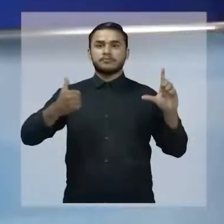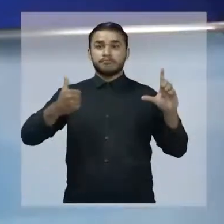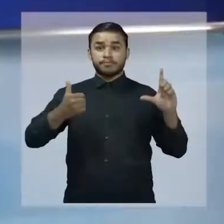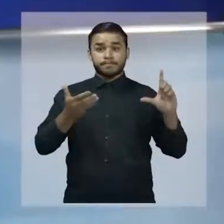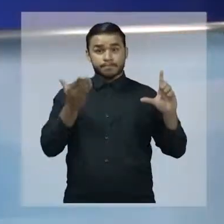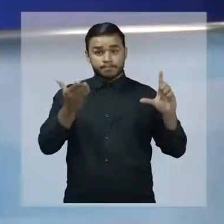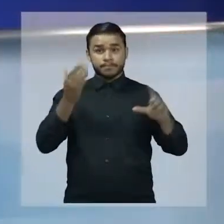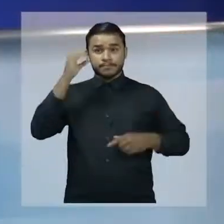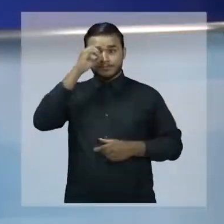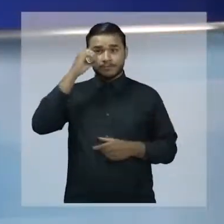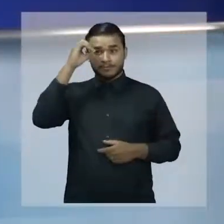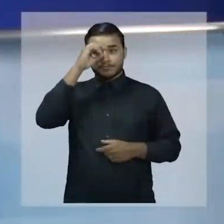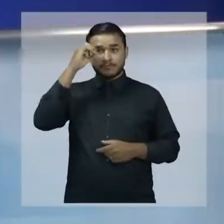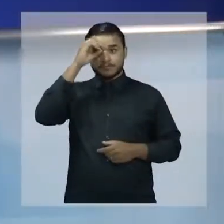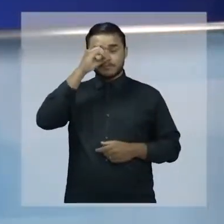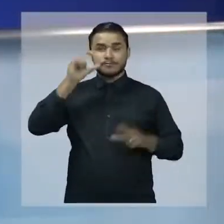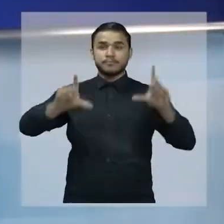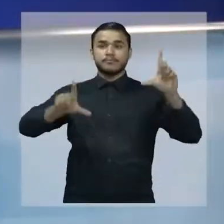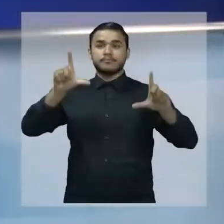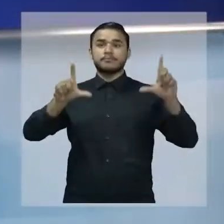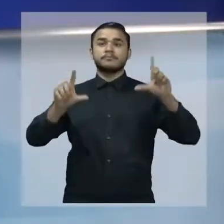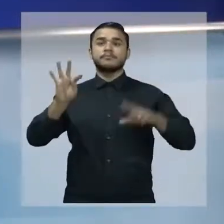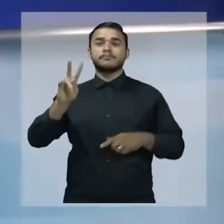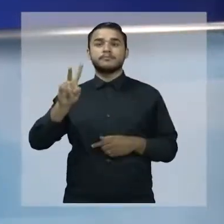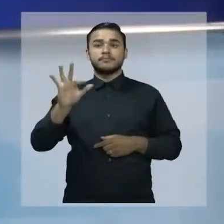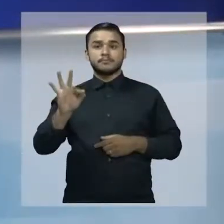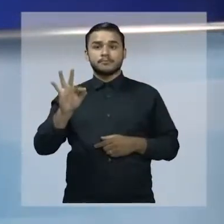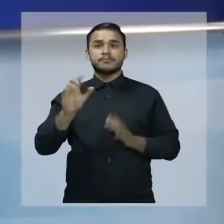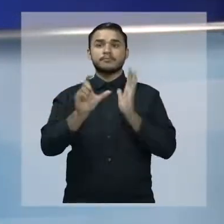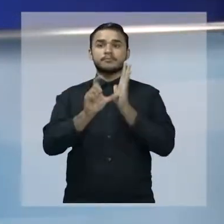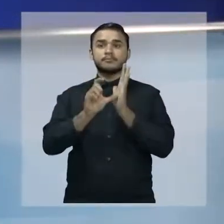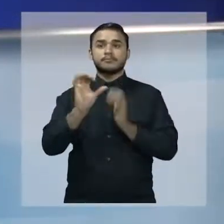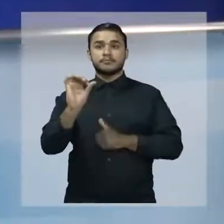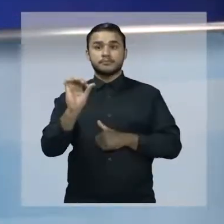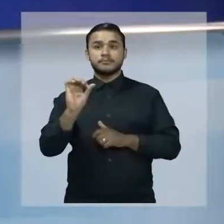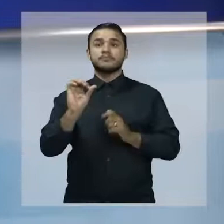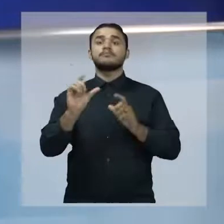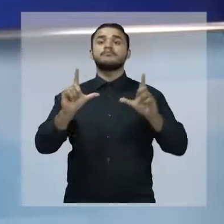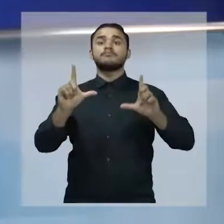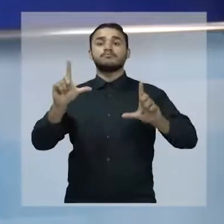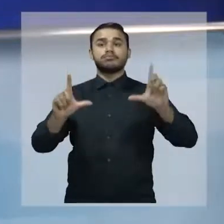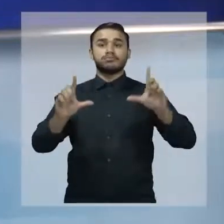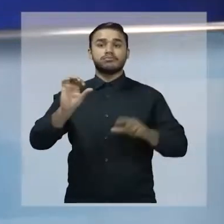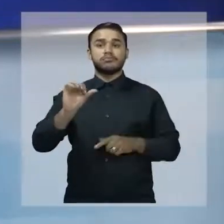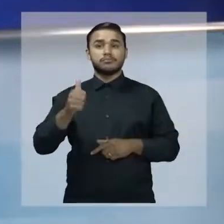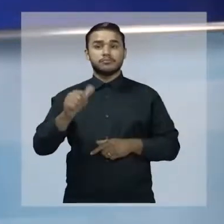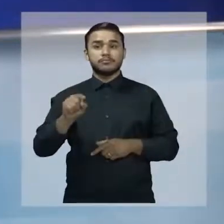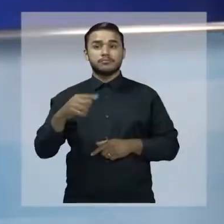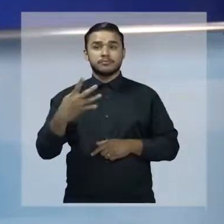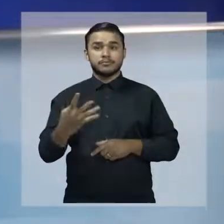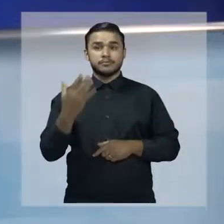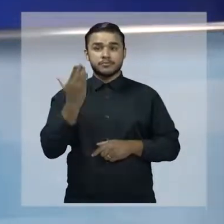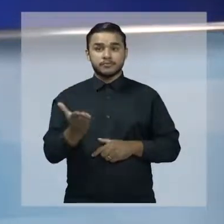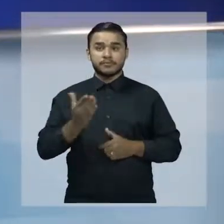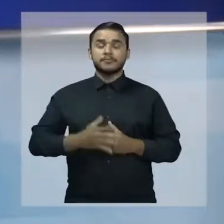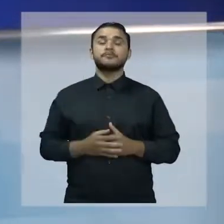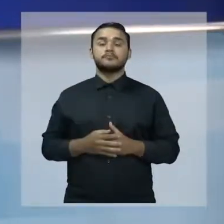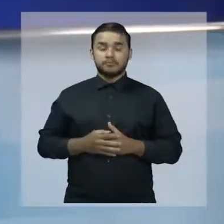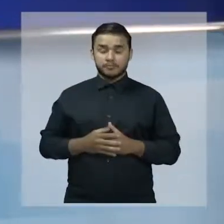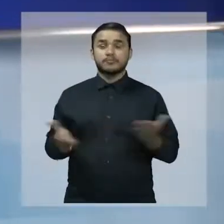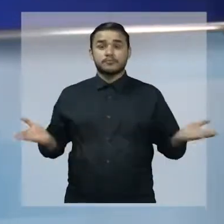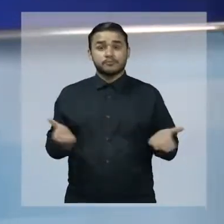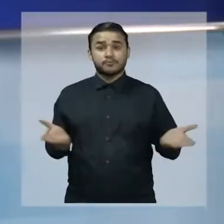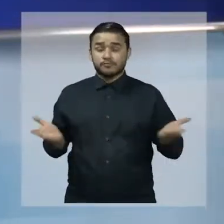Estamos de volta com o primeiro bloco do programa Observatório pela TV Fortaleza, canal 6 da Multiplay 61.4 digital. Para você, assinante que ligou